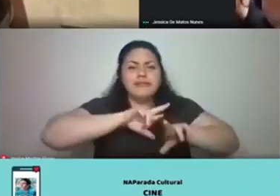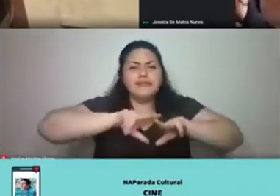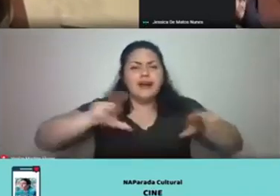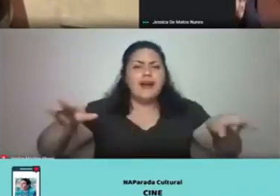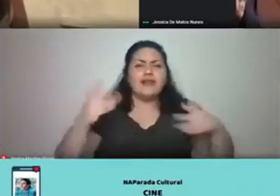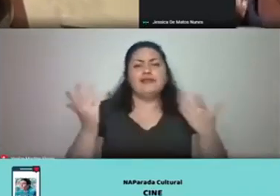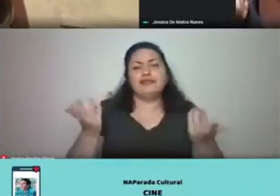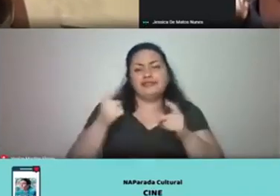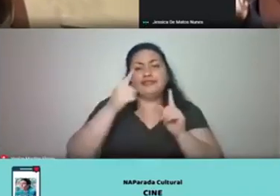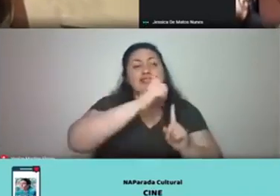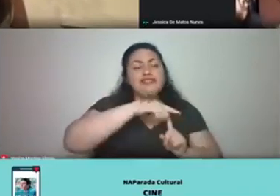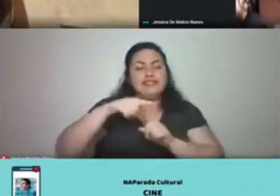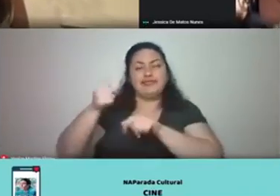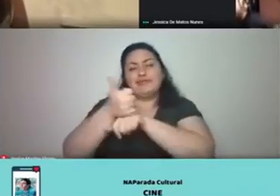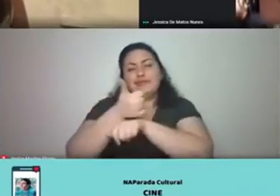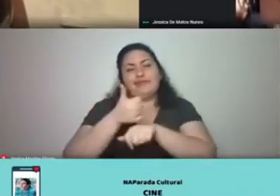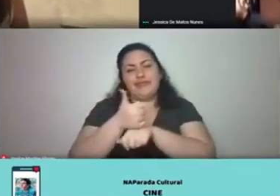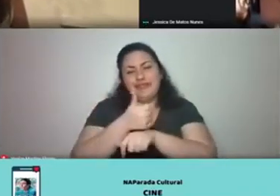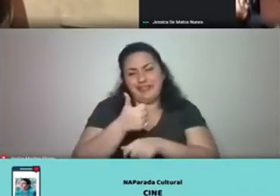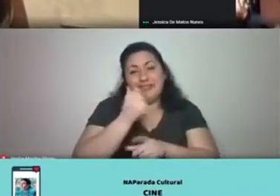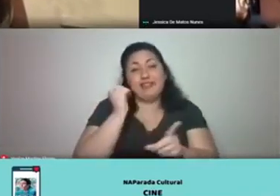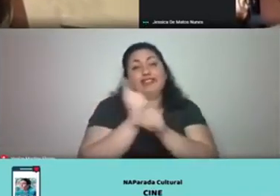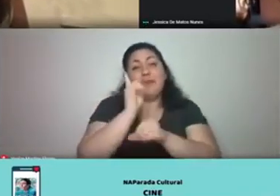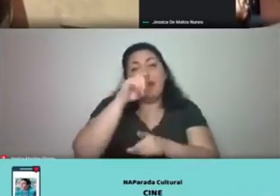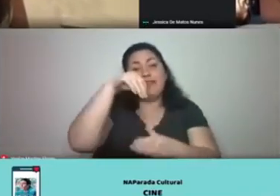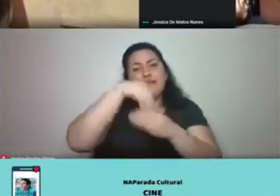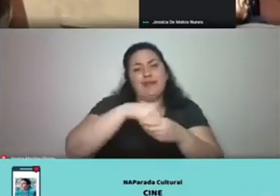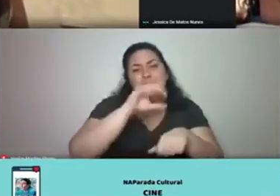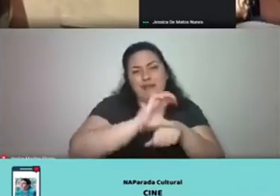que descobrir aquela receita.